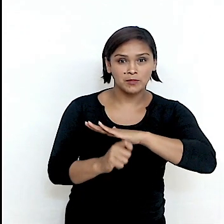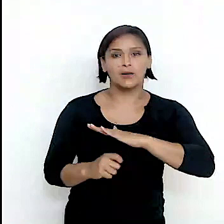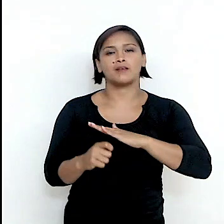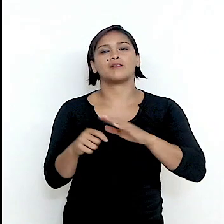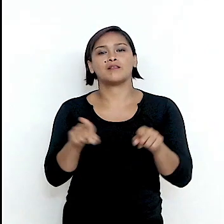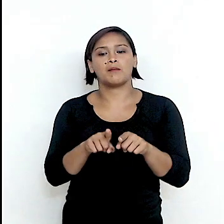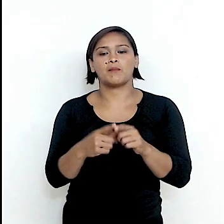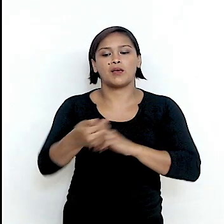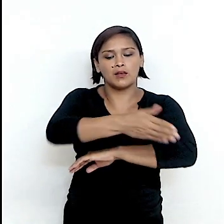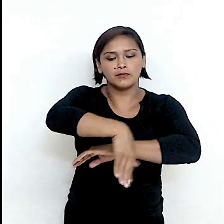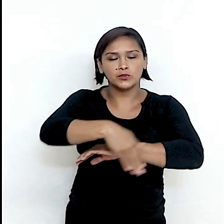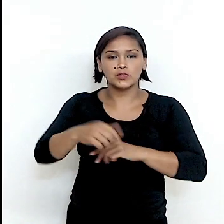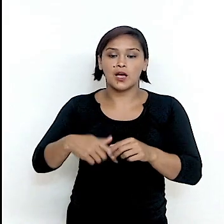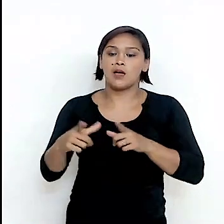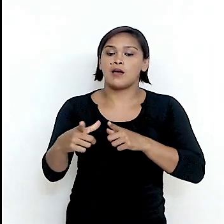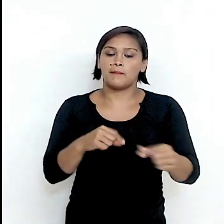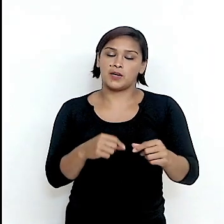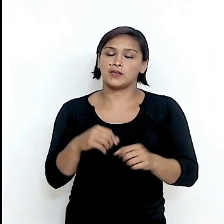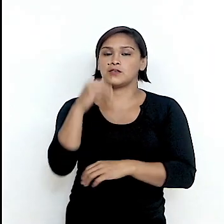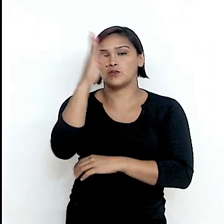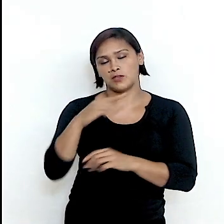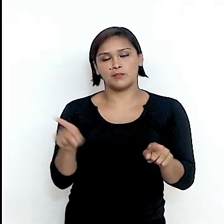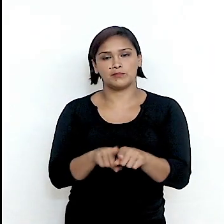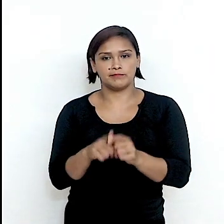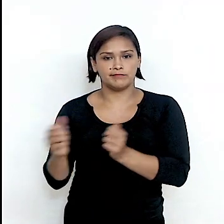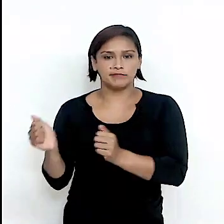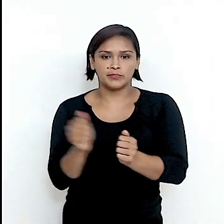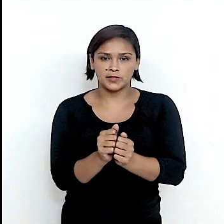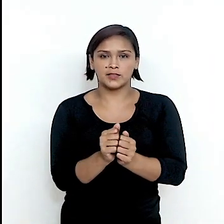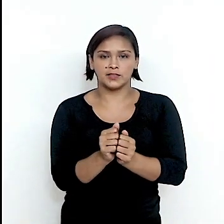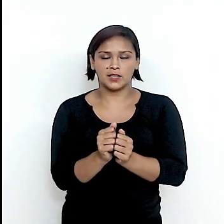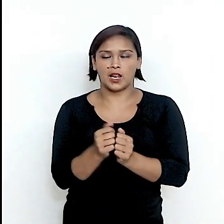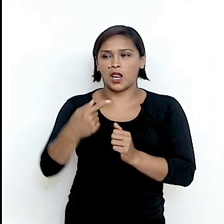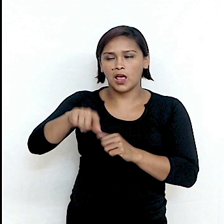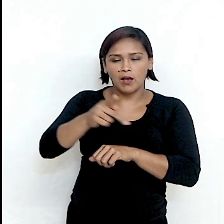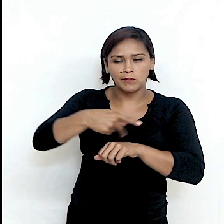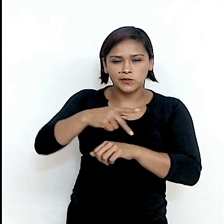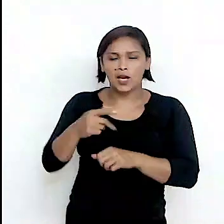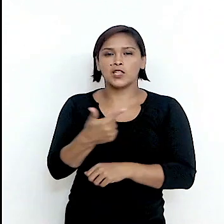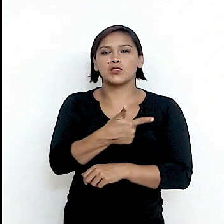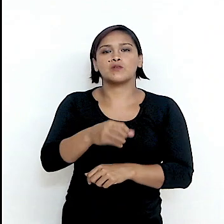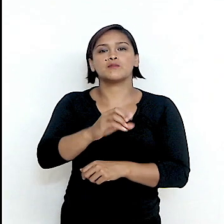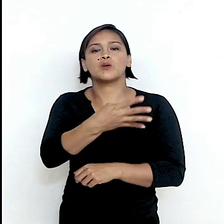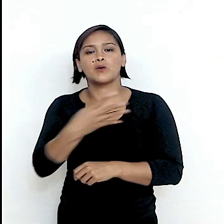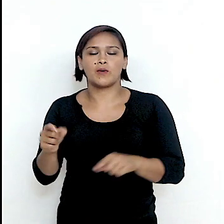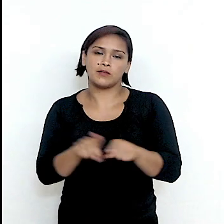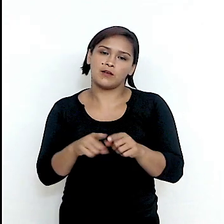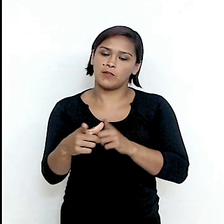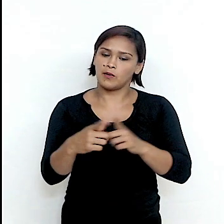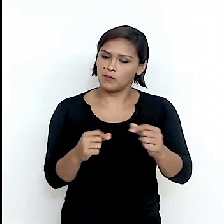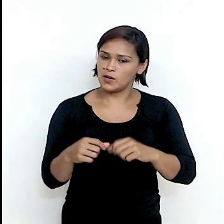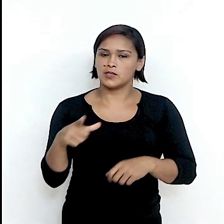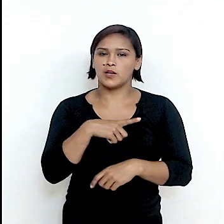estrutura o Brasil Japão também parceiros e fóruns internacionais desde 2004 Brasil Japão